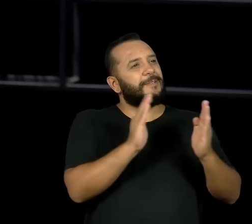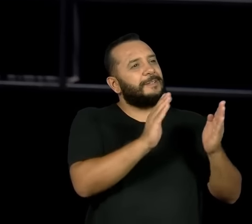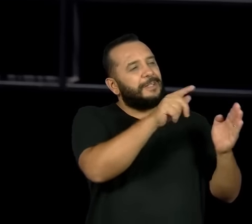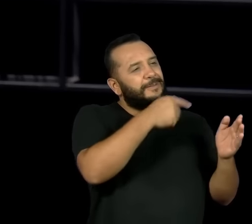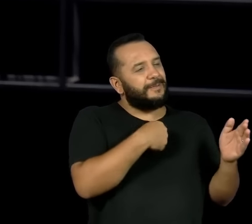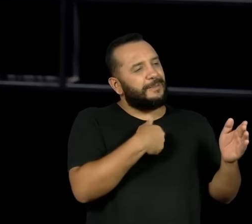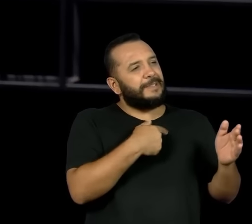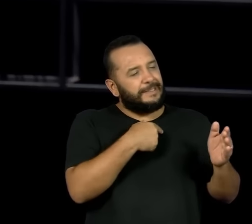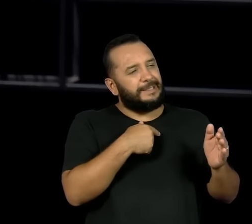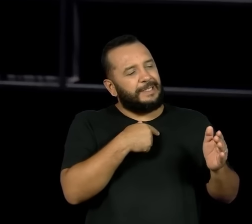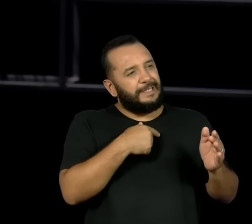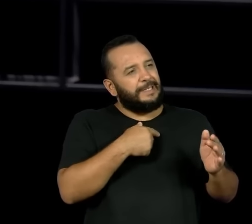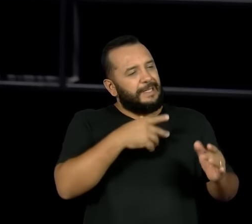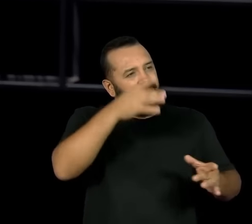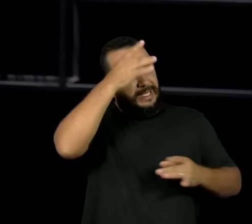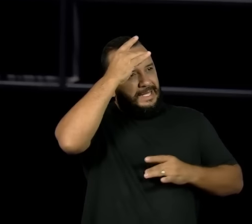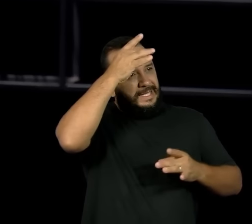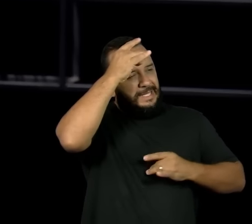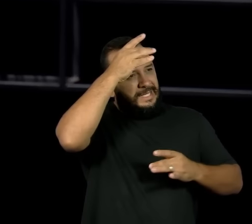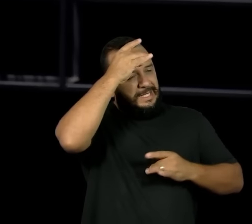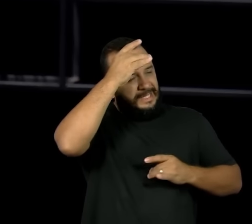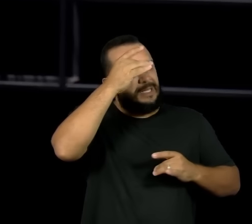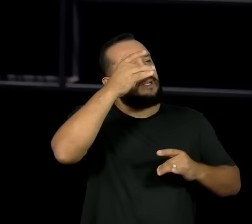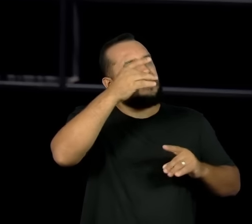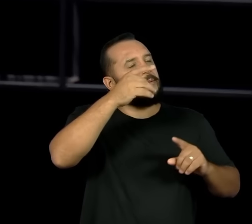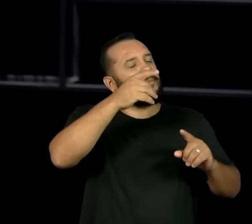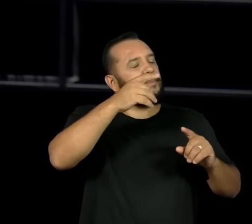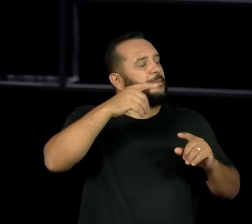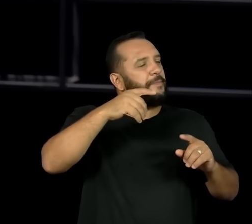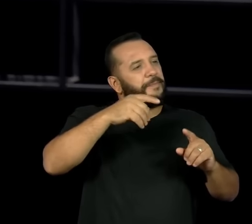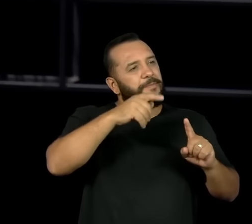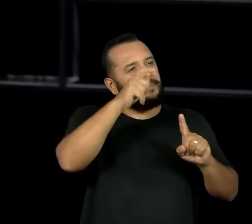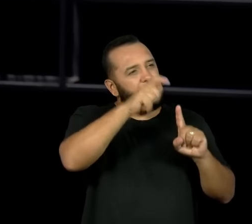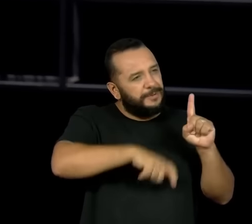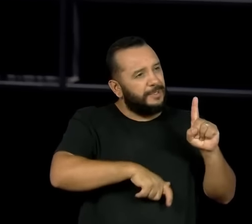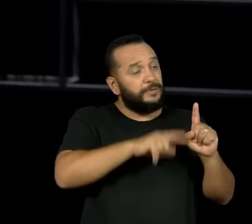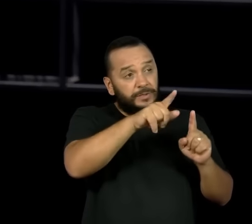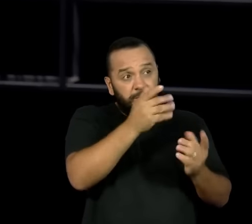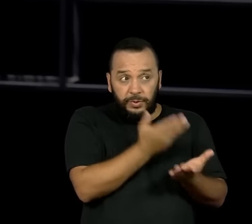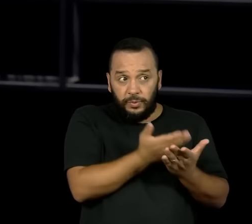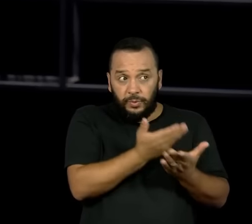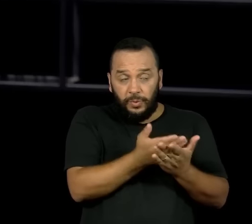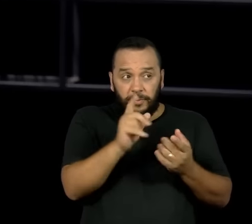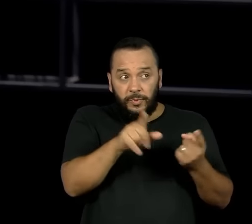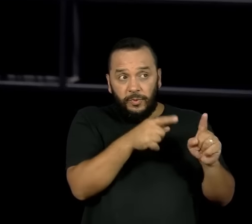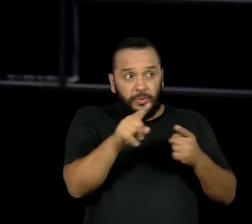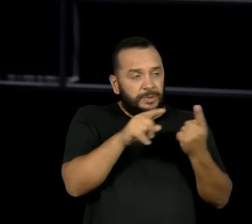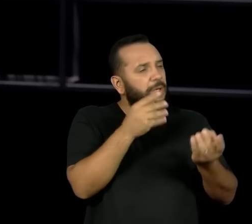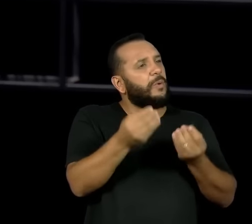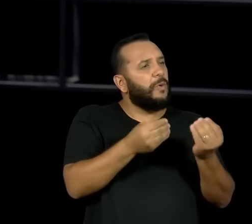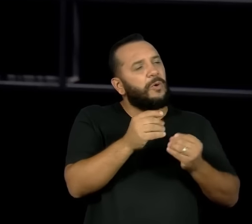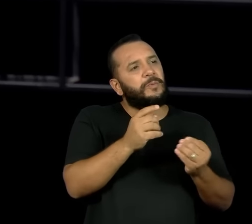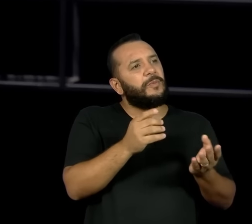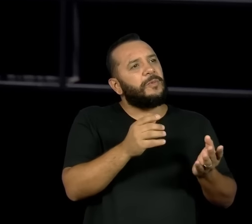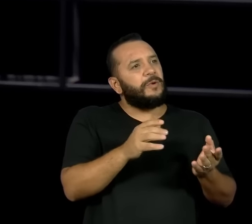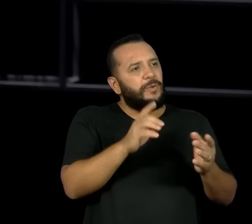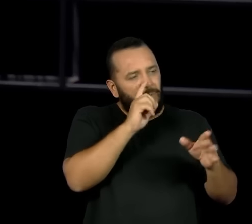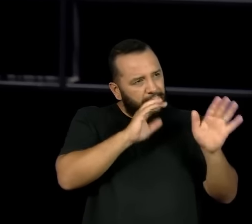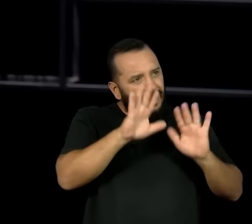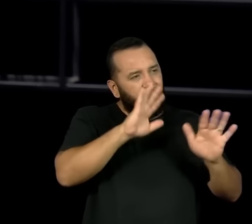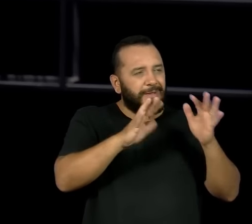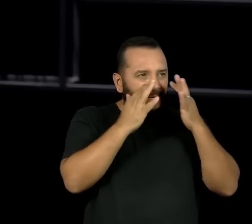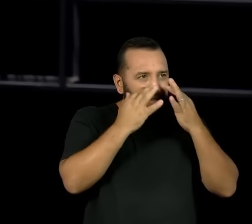personagem o fato de você ter estudado música te ajudou Que cuidados e atenções Aí você teve para